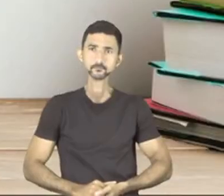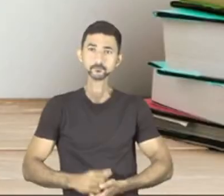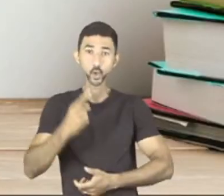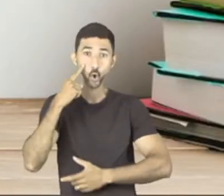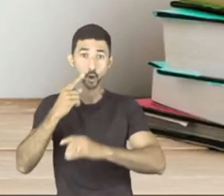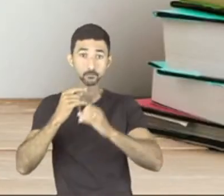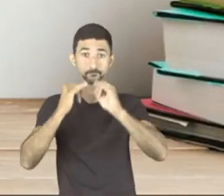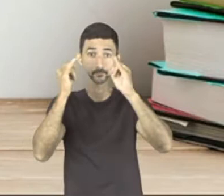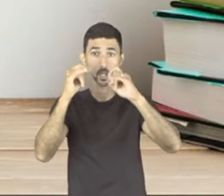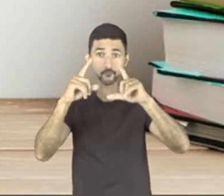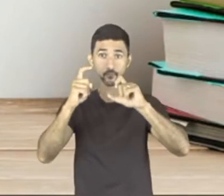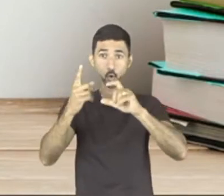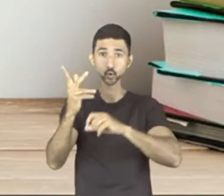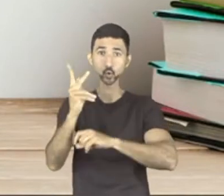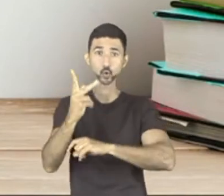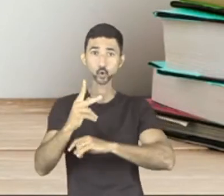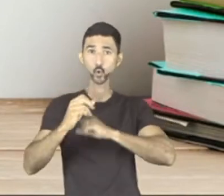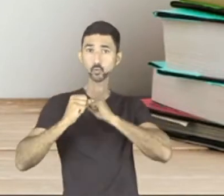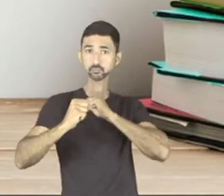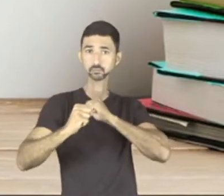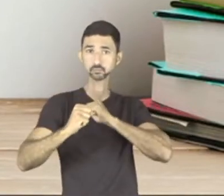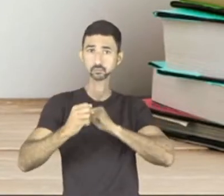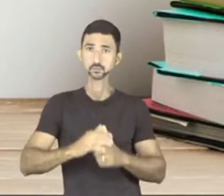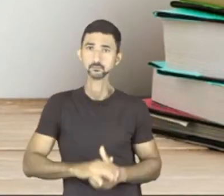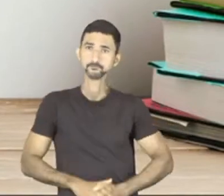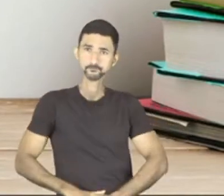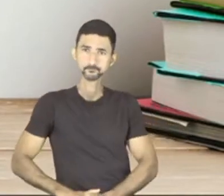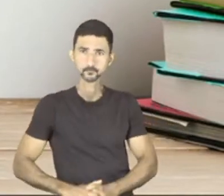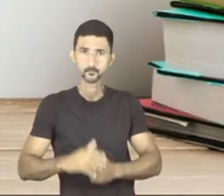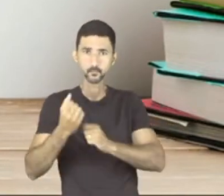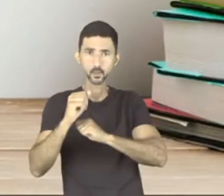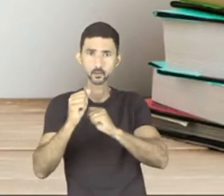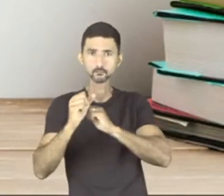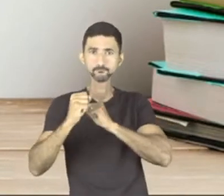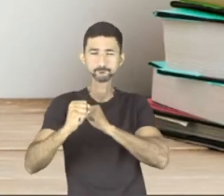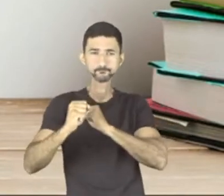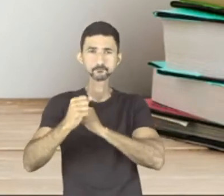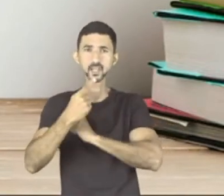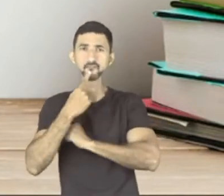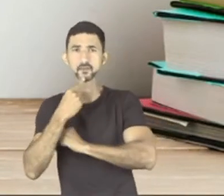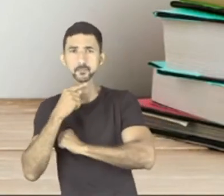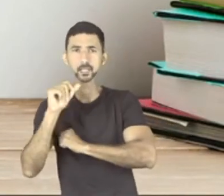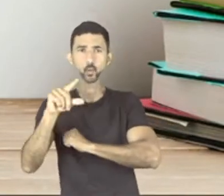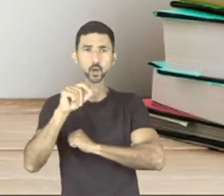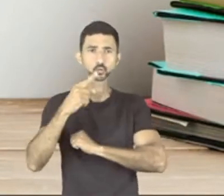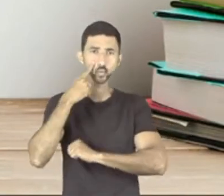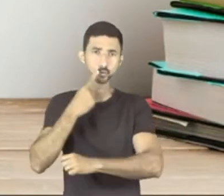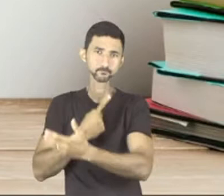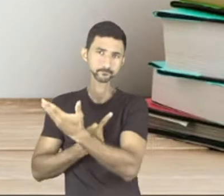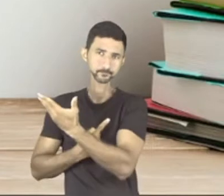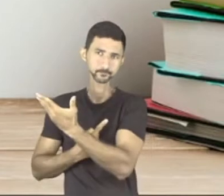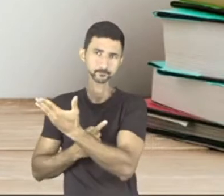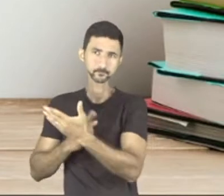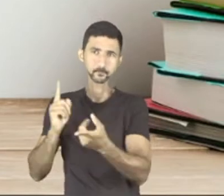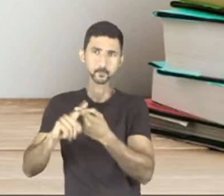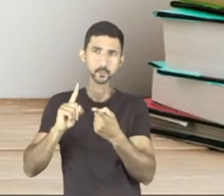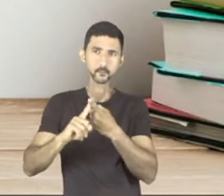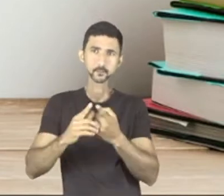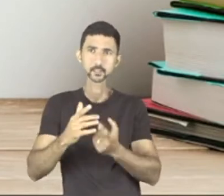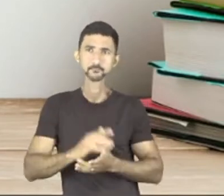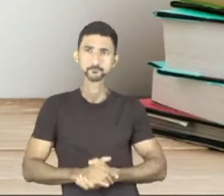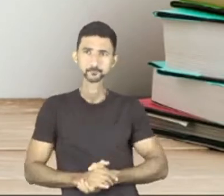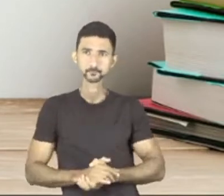imagem de 2 lutadores em uma luta de taekwondo. Então você pode observar aí que existe